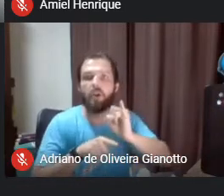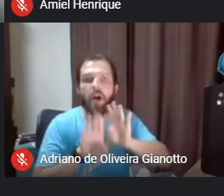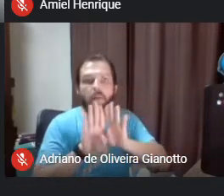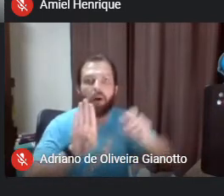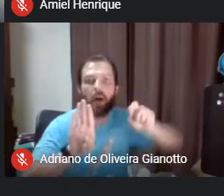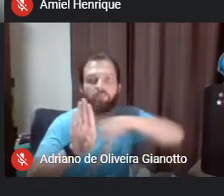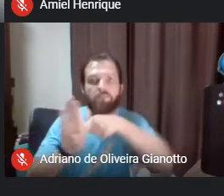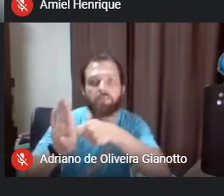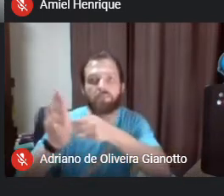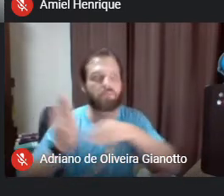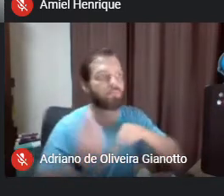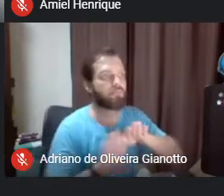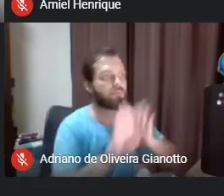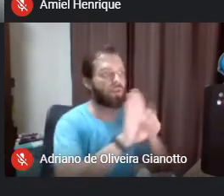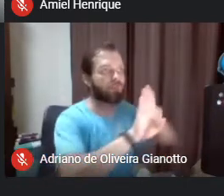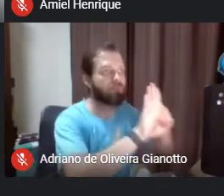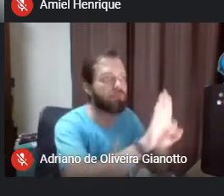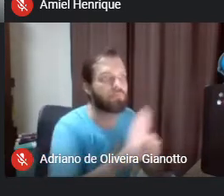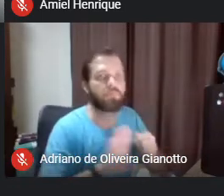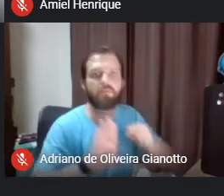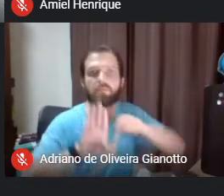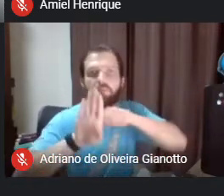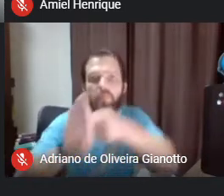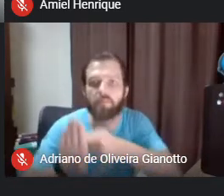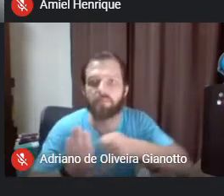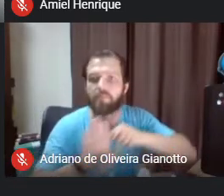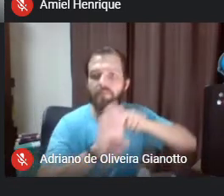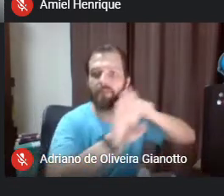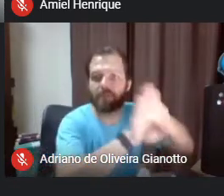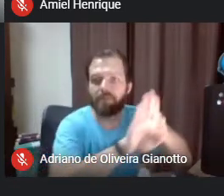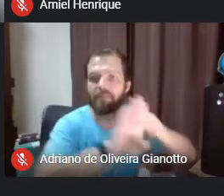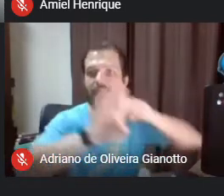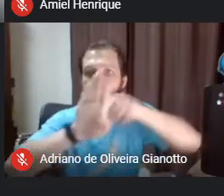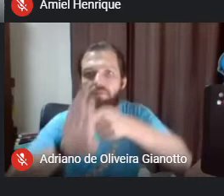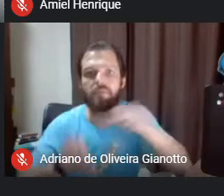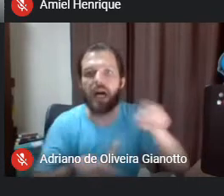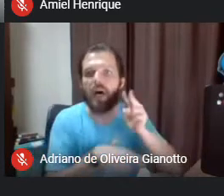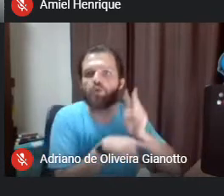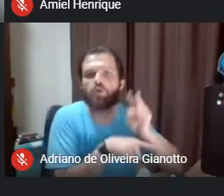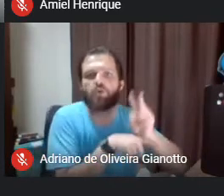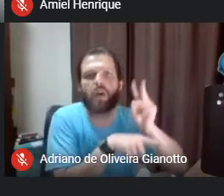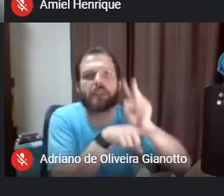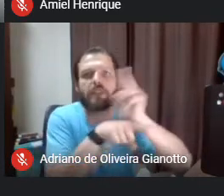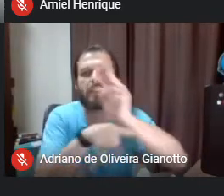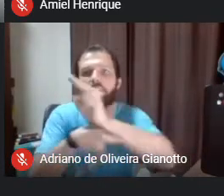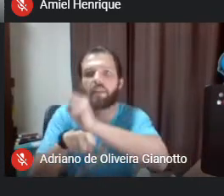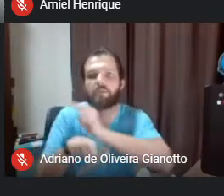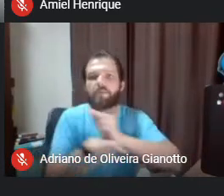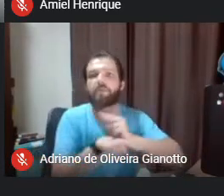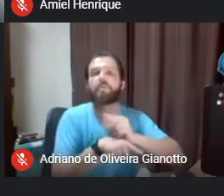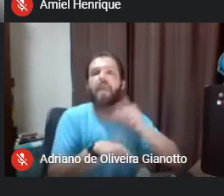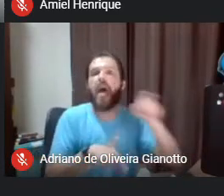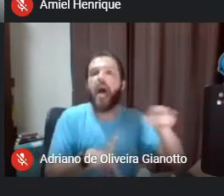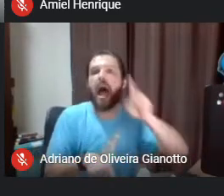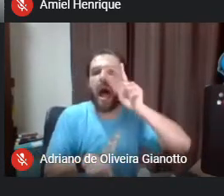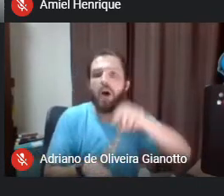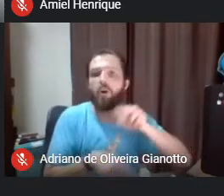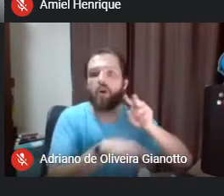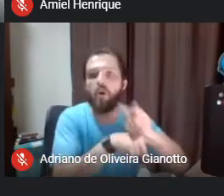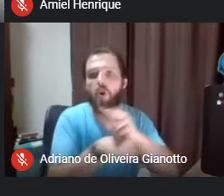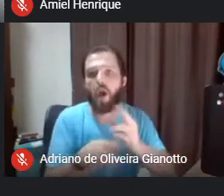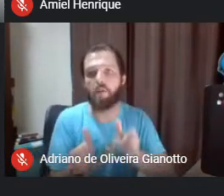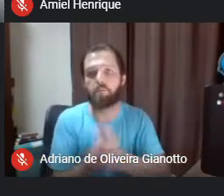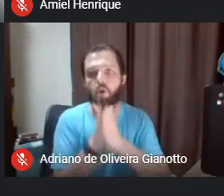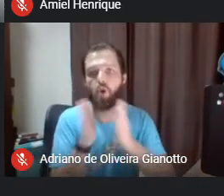muito grande, e ele tinha várias portas, então ele tinha que trancar, cada chave dessa era de uma